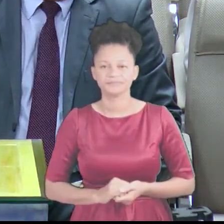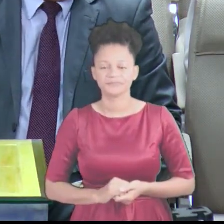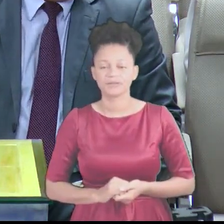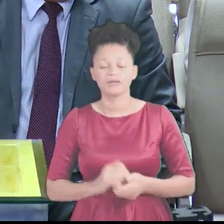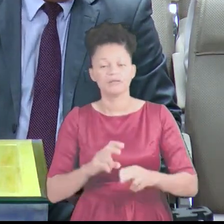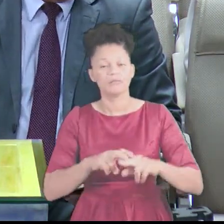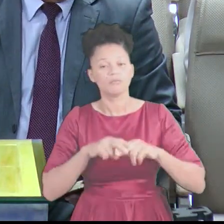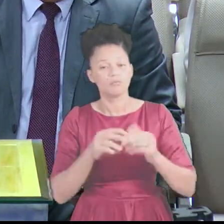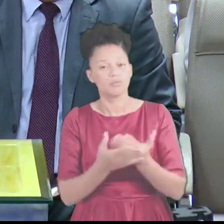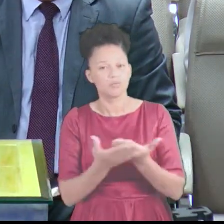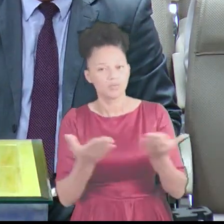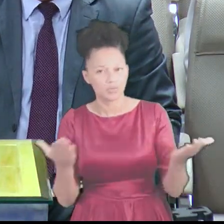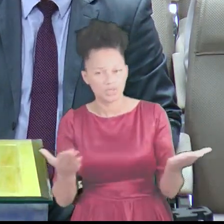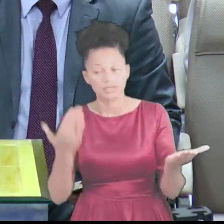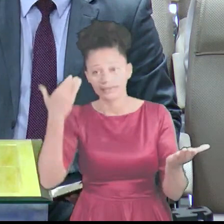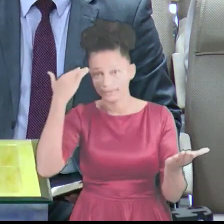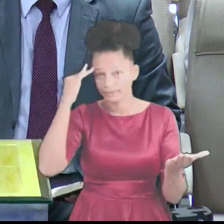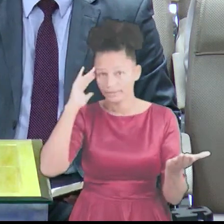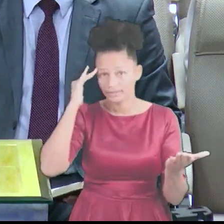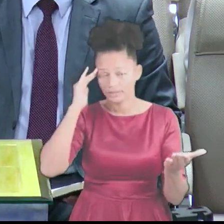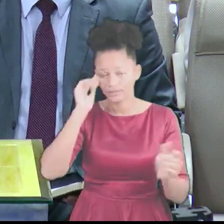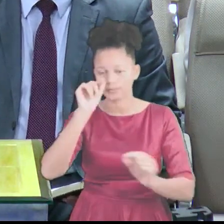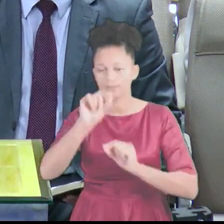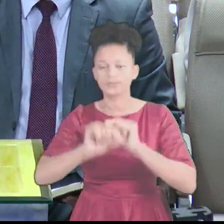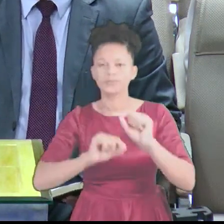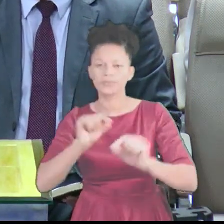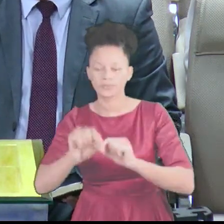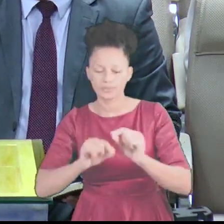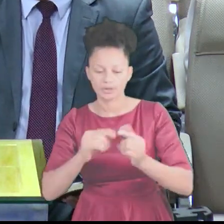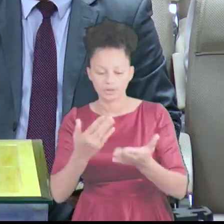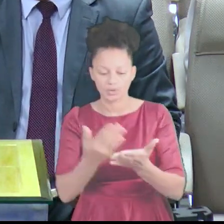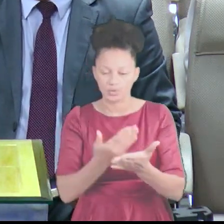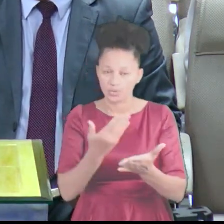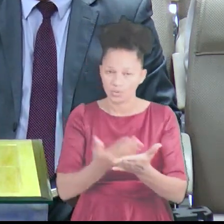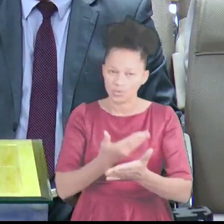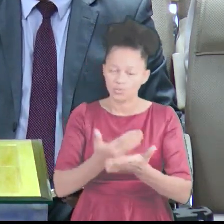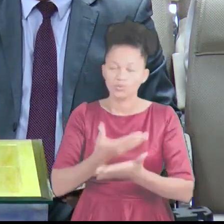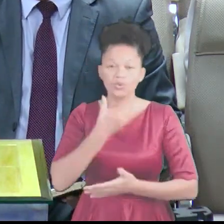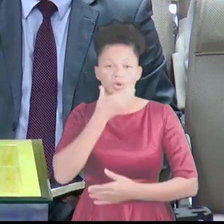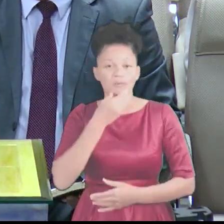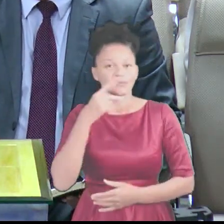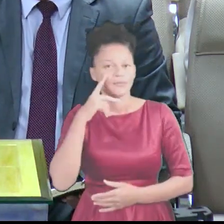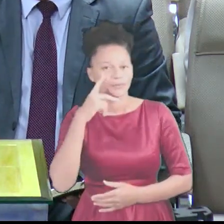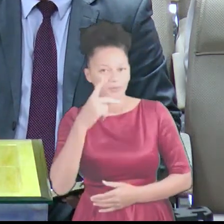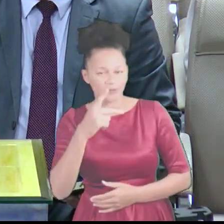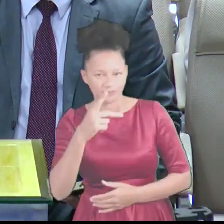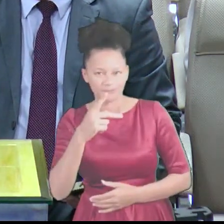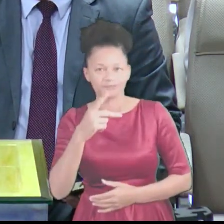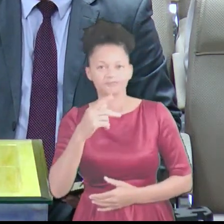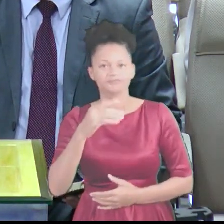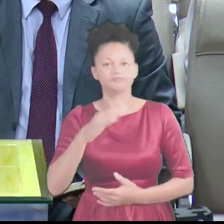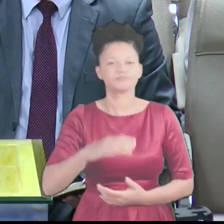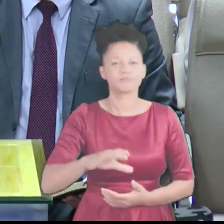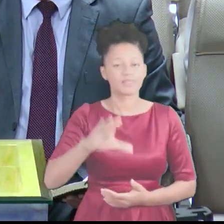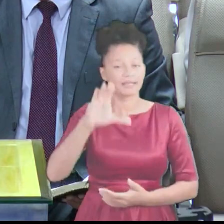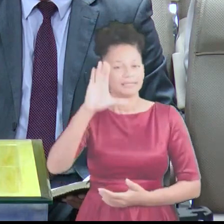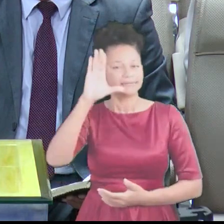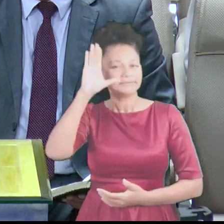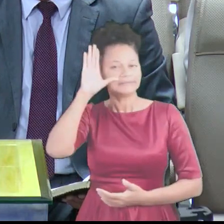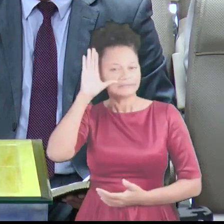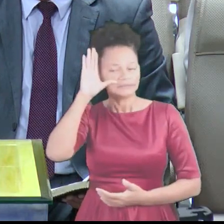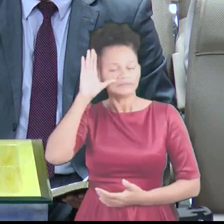E por isso entendemos que este livro do profeta Ezequiel, em sua